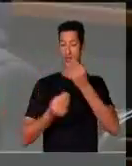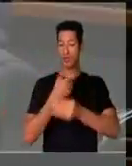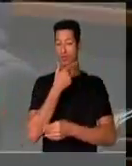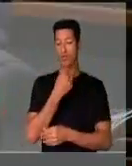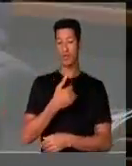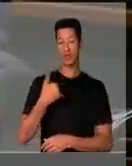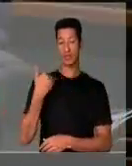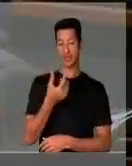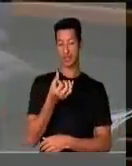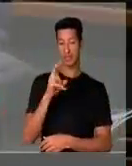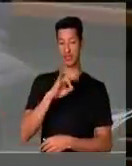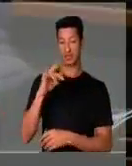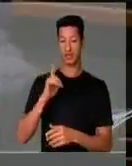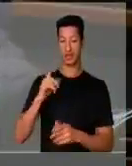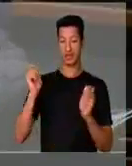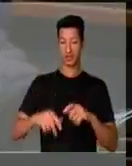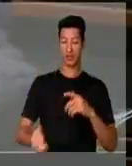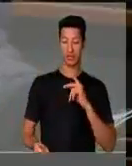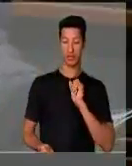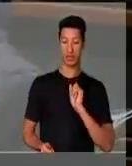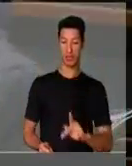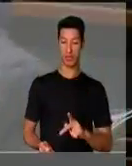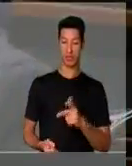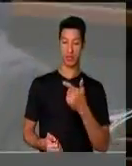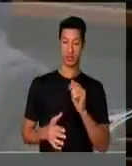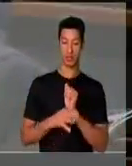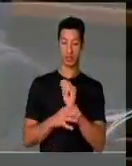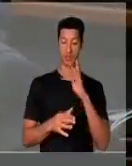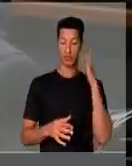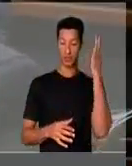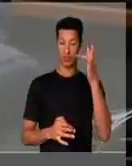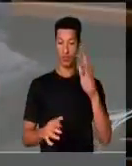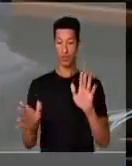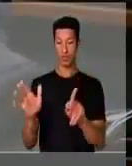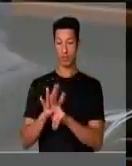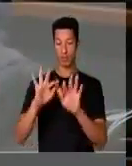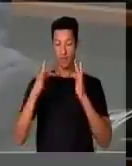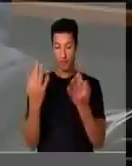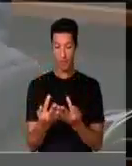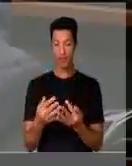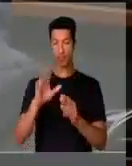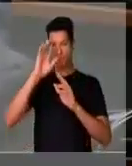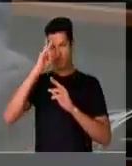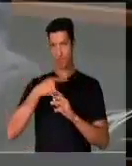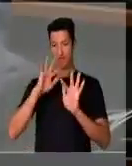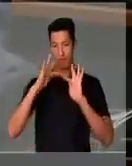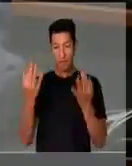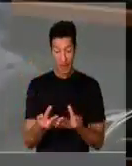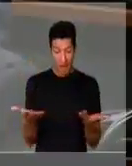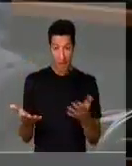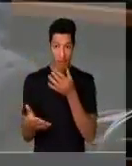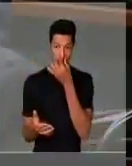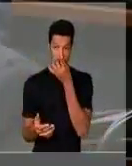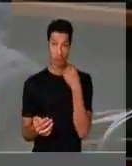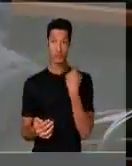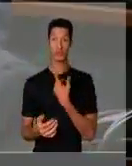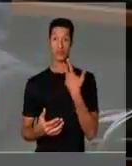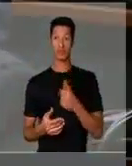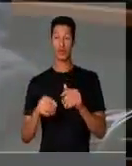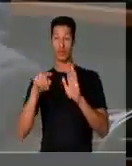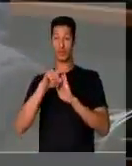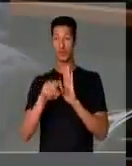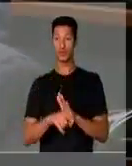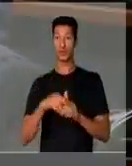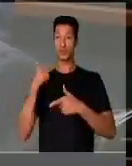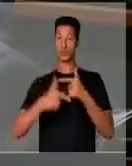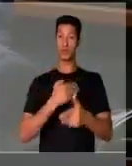homem, 65 anos, terá a condição de aposentar-se e garantir o futuro da sua própria família, a dignidade familiar? Nós vamos analisar